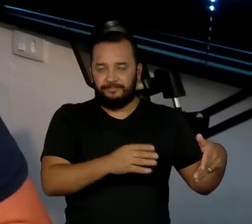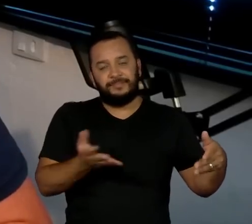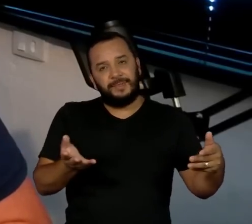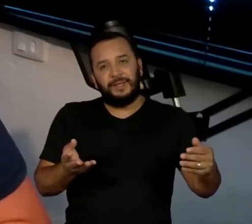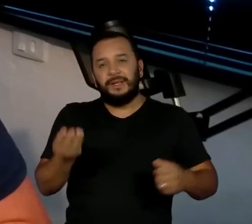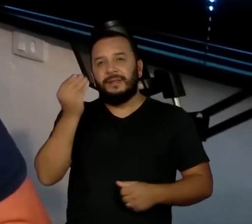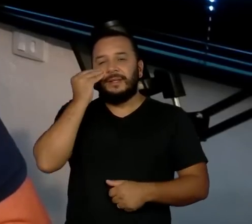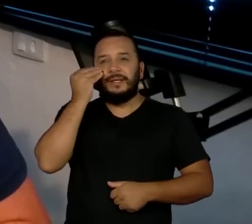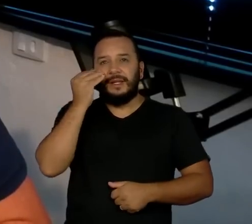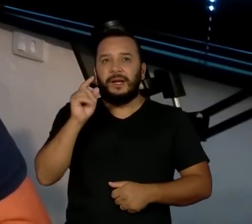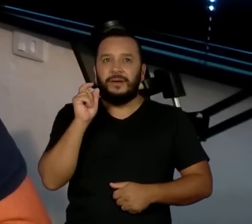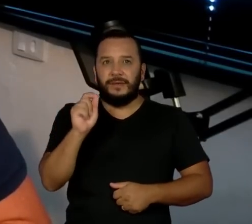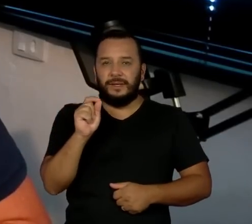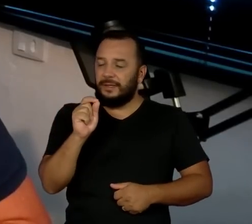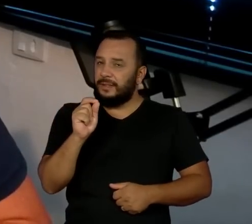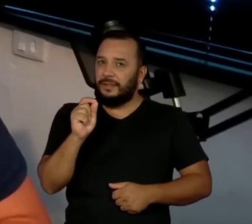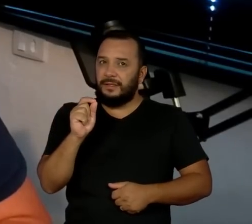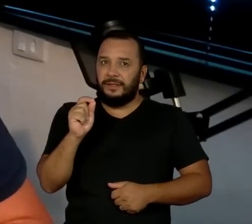com isso